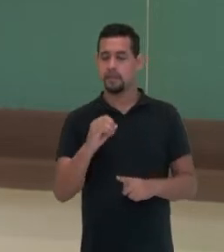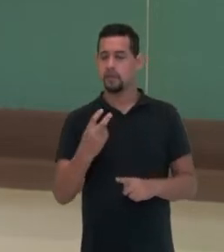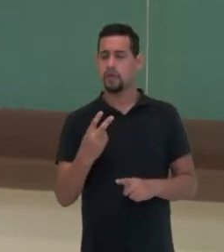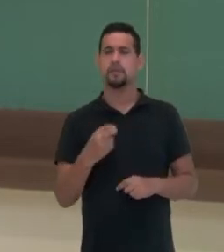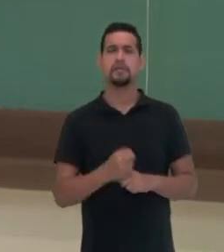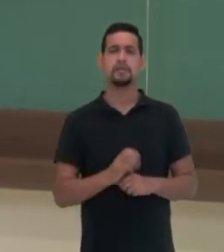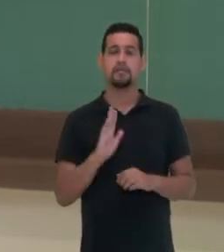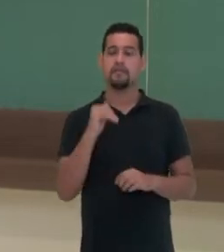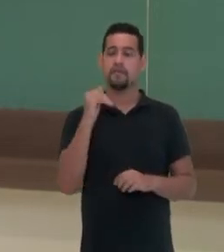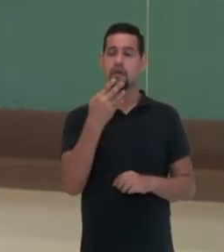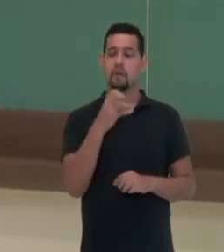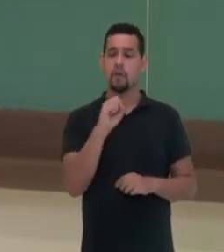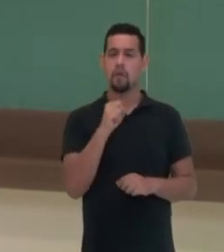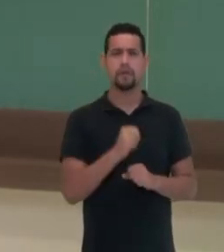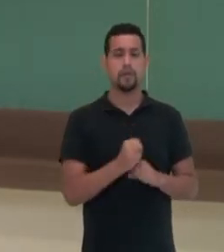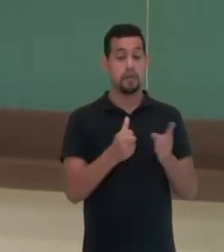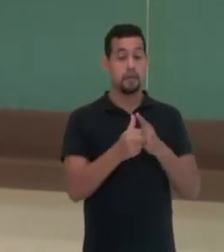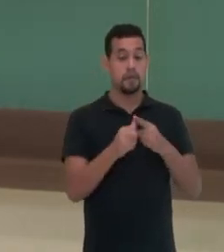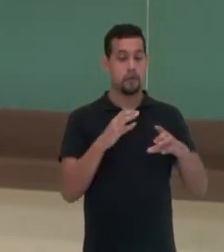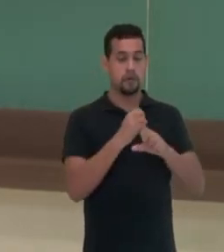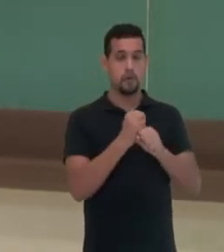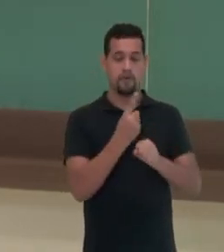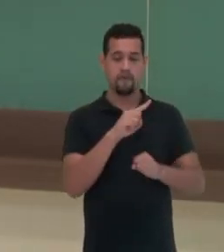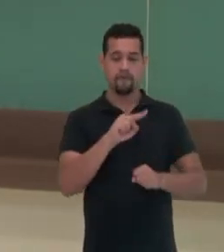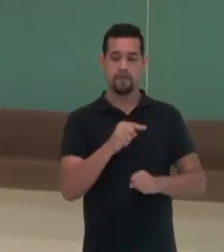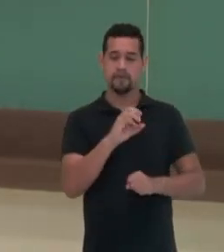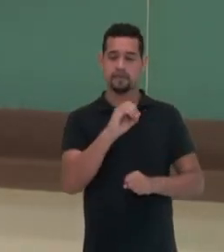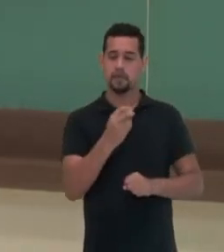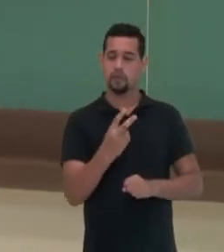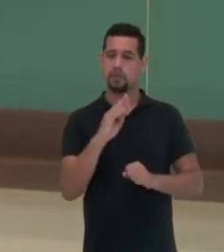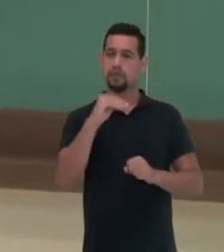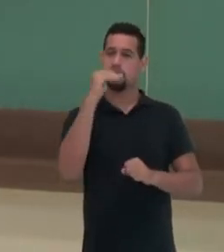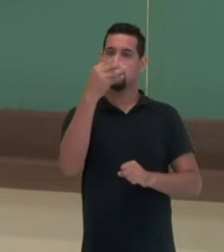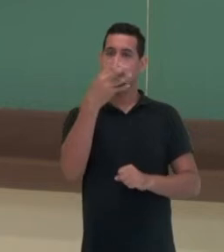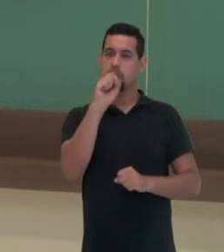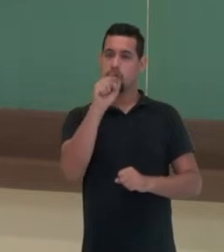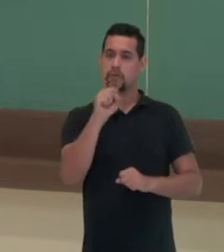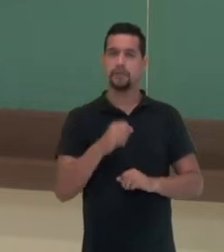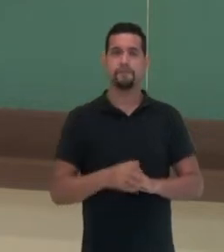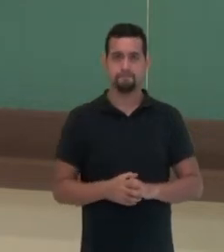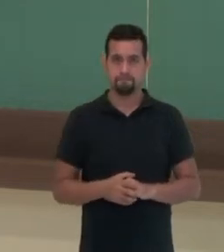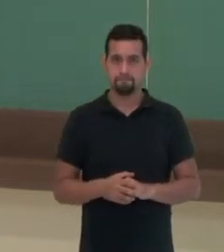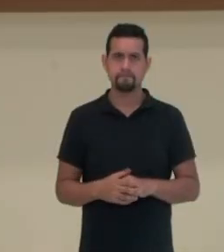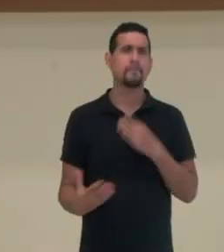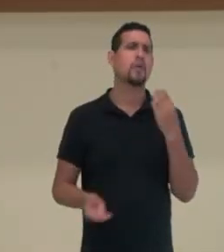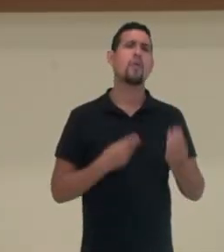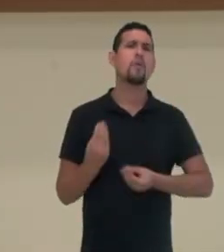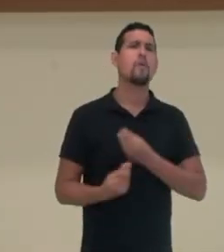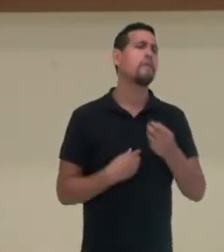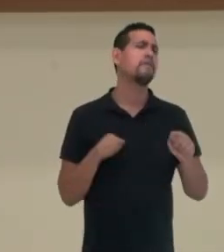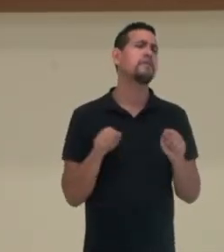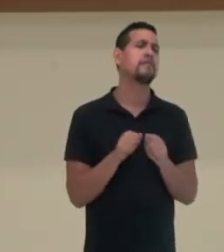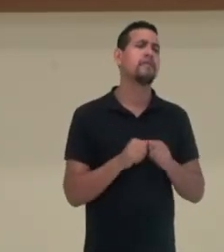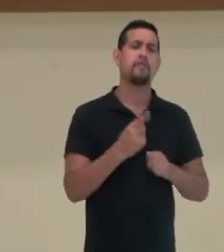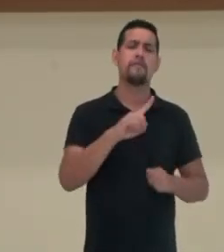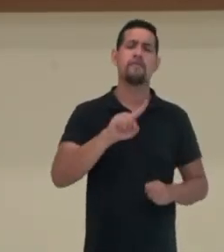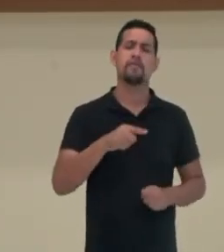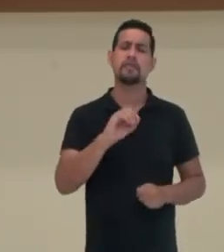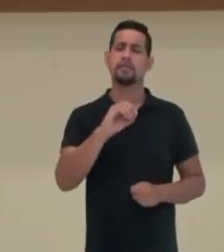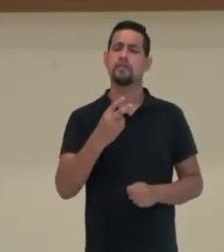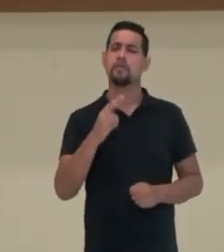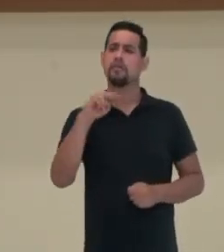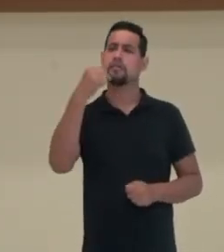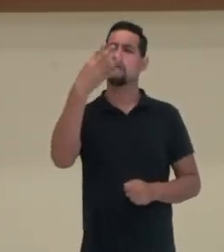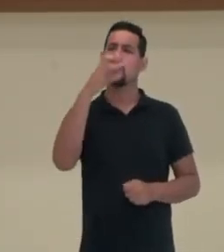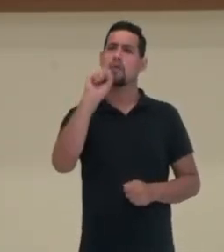0,02 elevado a 48. Então, primeiro soma 1,02 elevado a 48. Como é que você faz 1,02